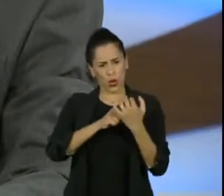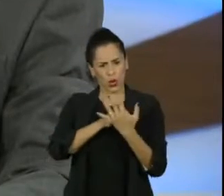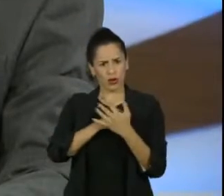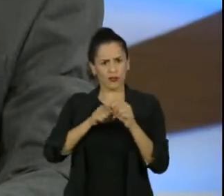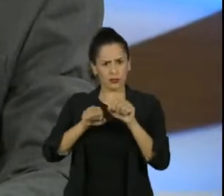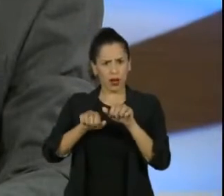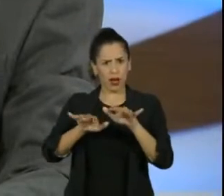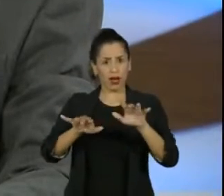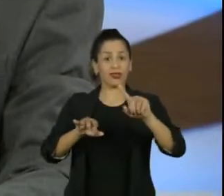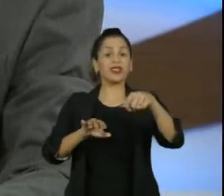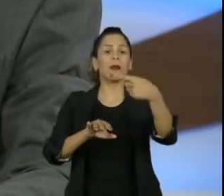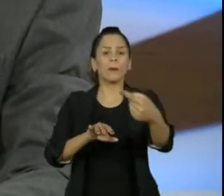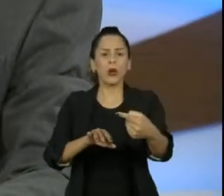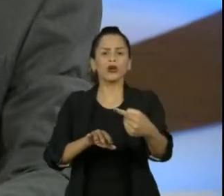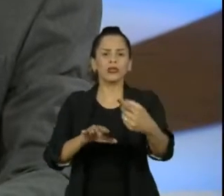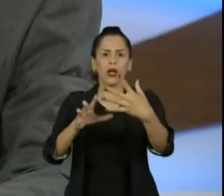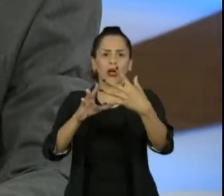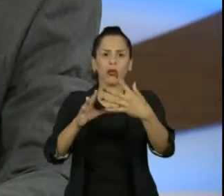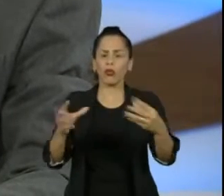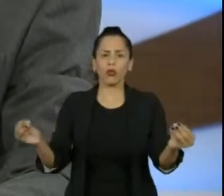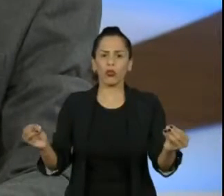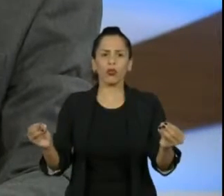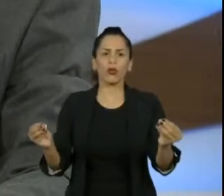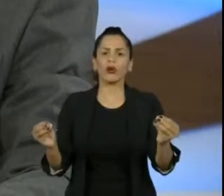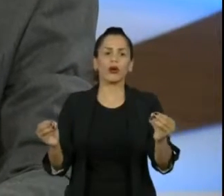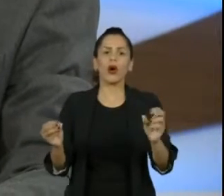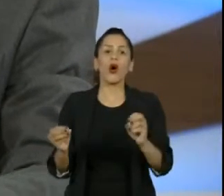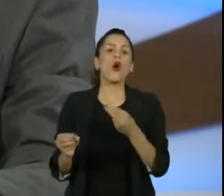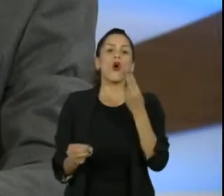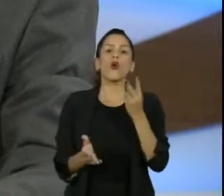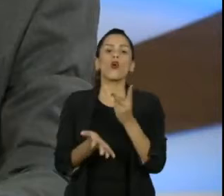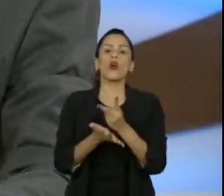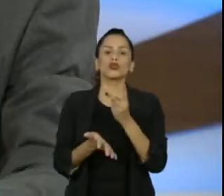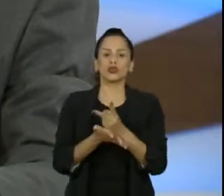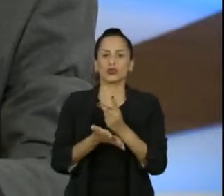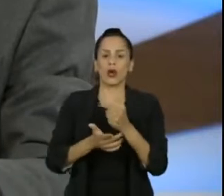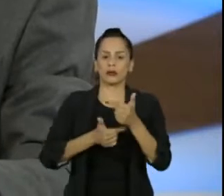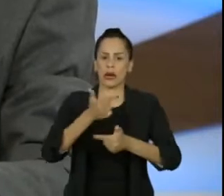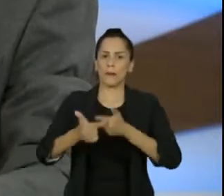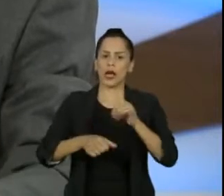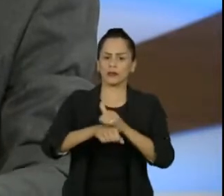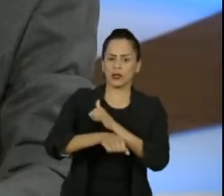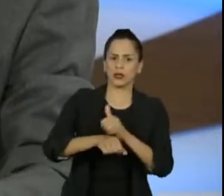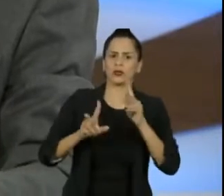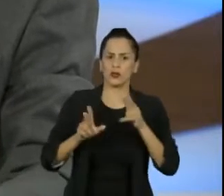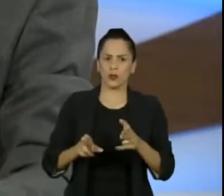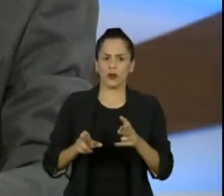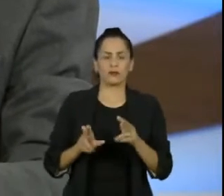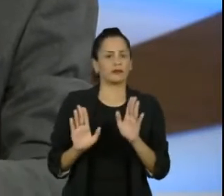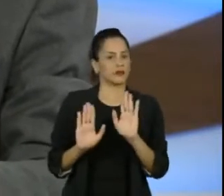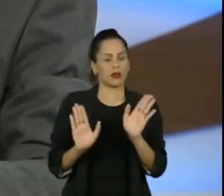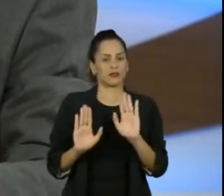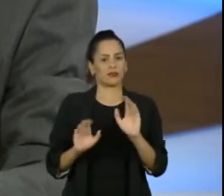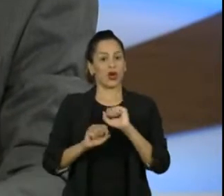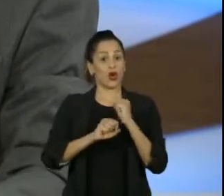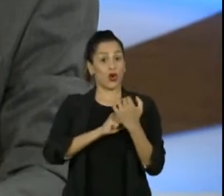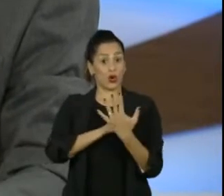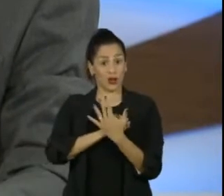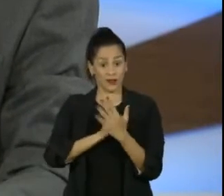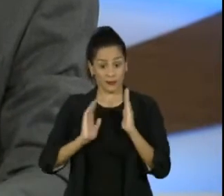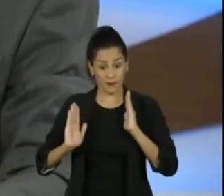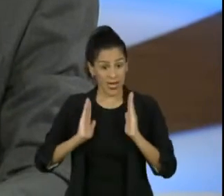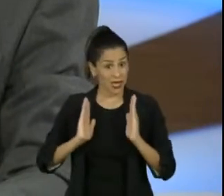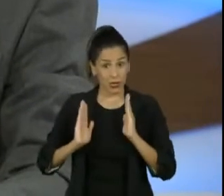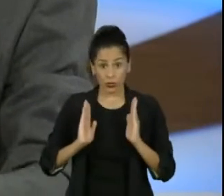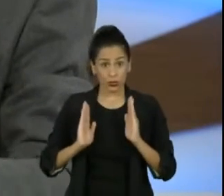pandemia vai embora depois? Nada. Tudo que está da pandemia foi feito dentro de